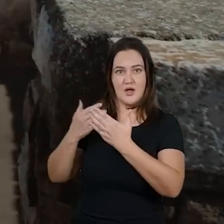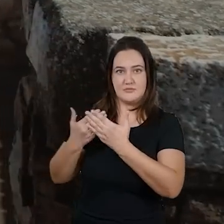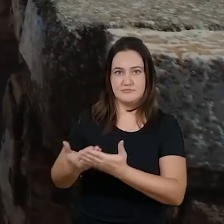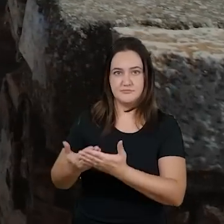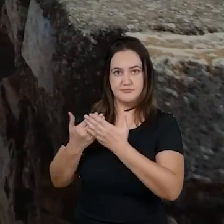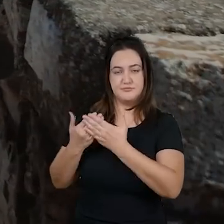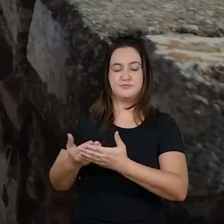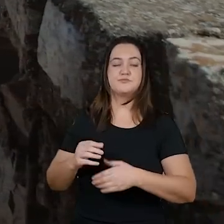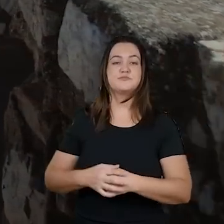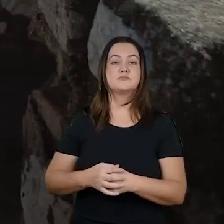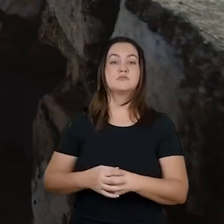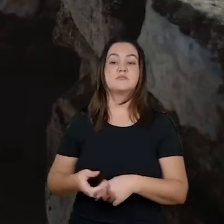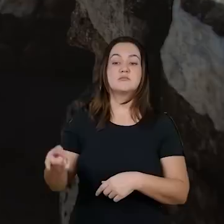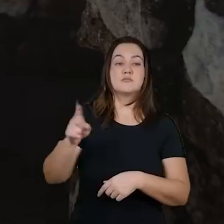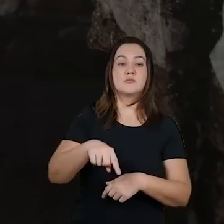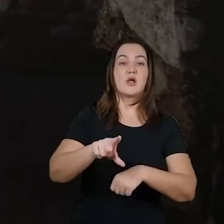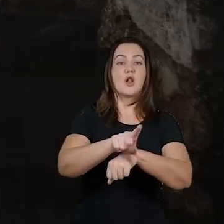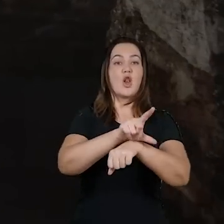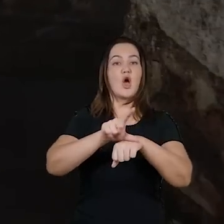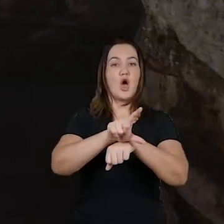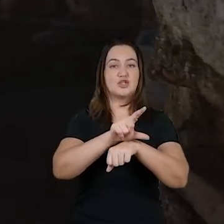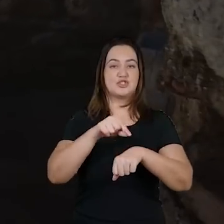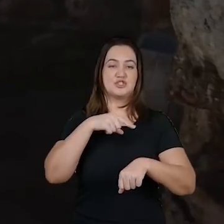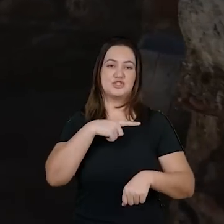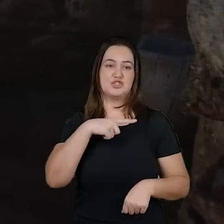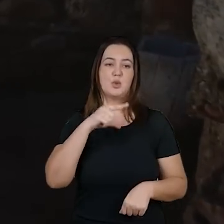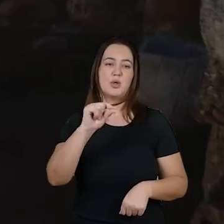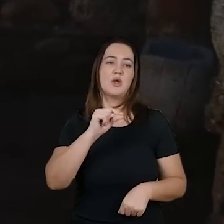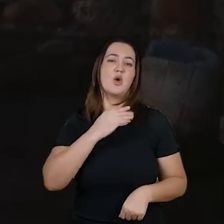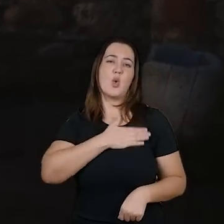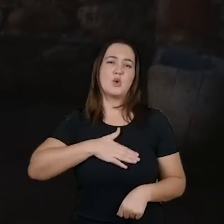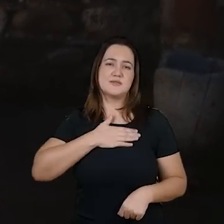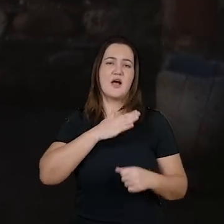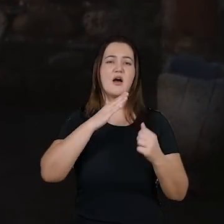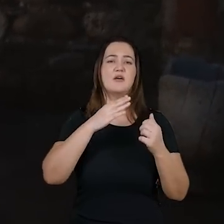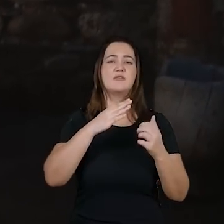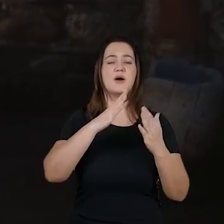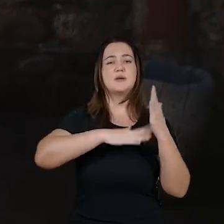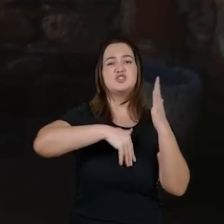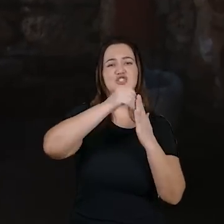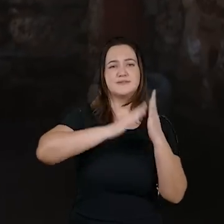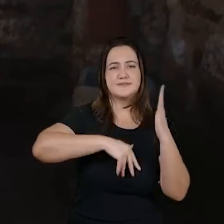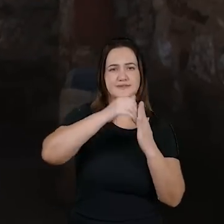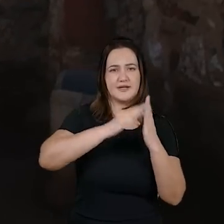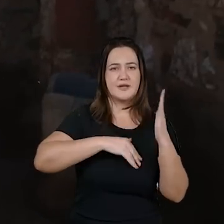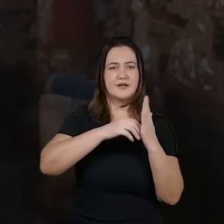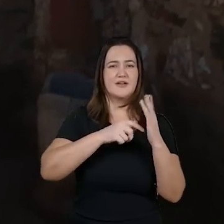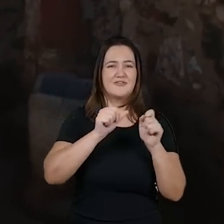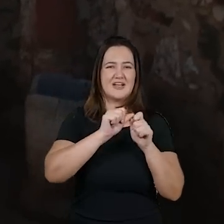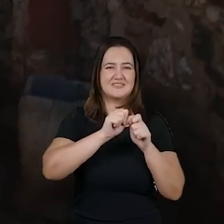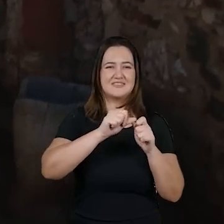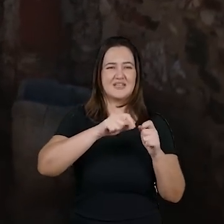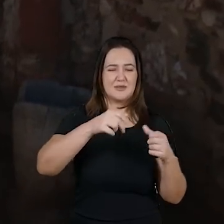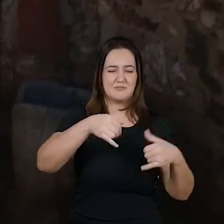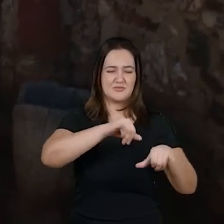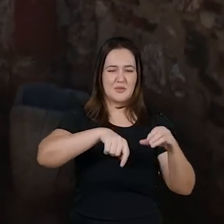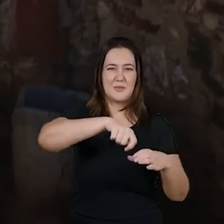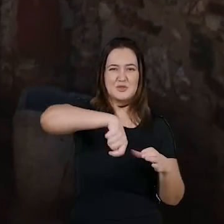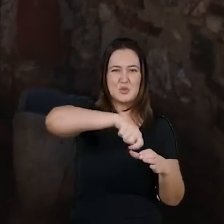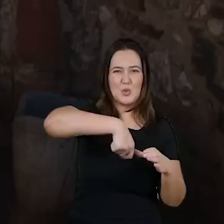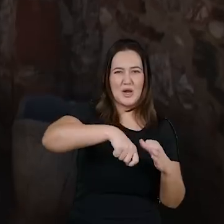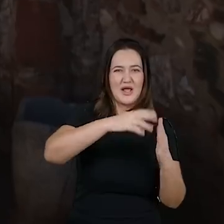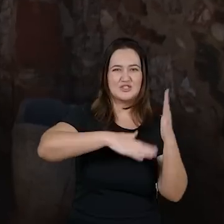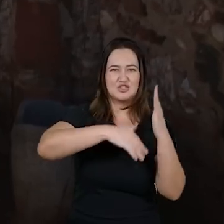aqui específica, que também era de tinta, o pessoal gostava de trabalhar com tinta aqui, pertencia a Jacó. Jacó é um nome